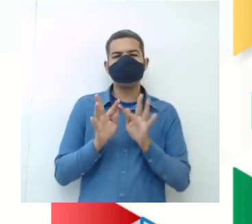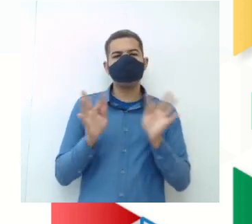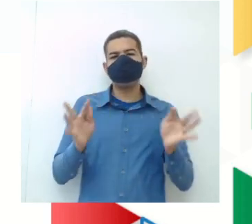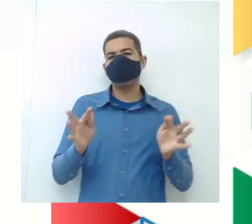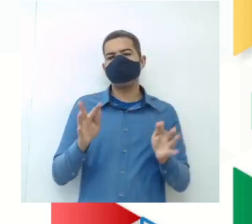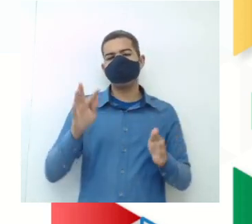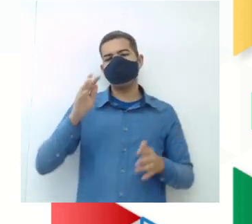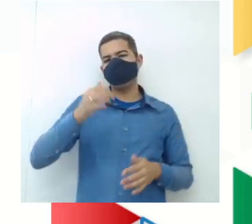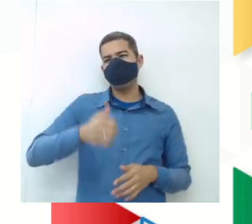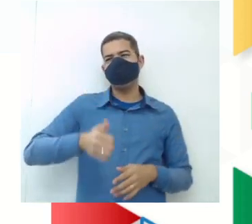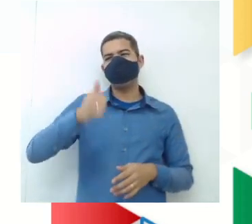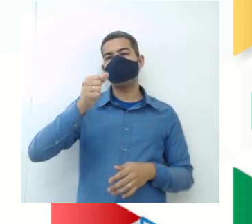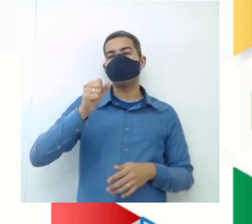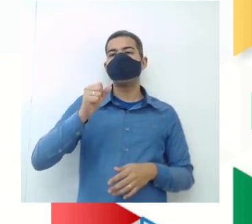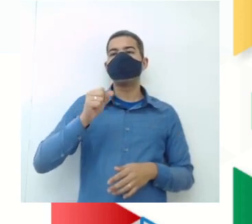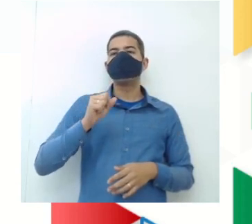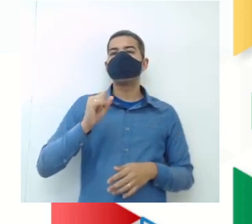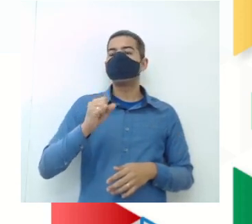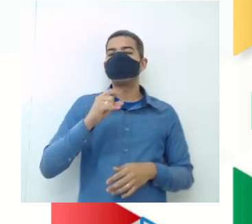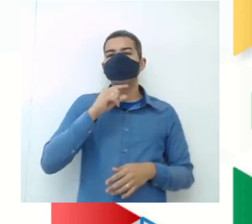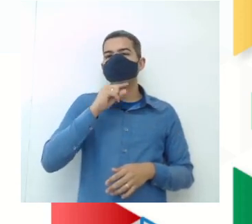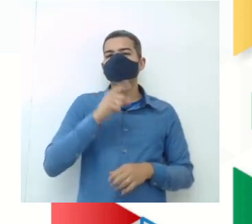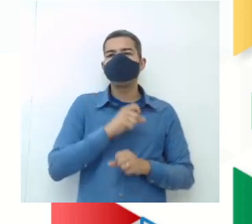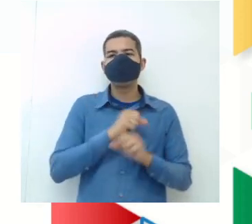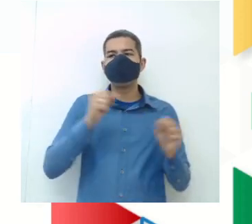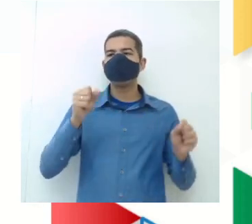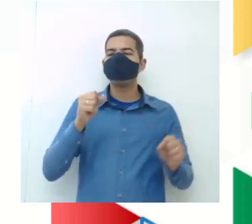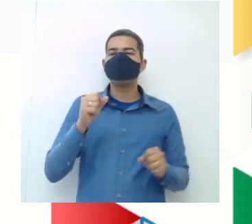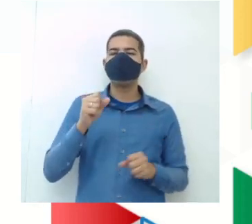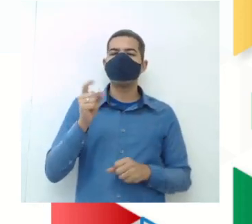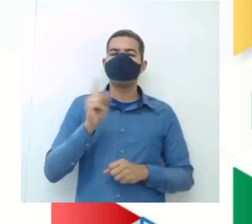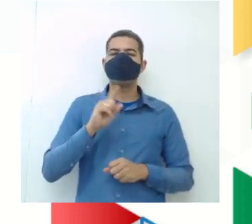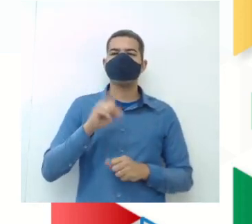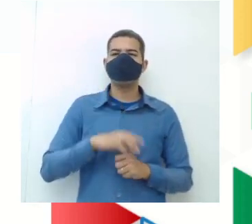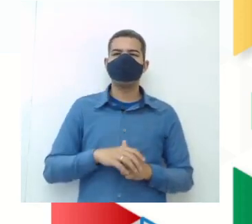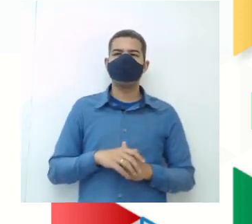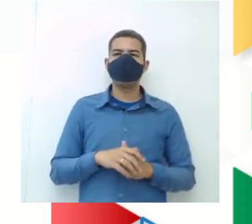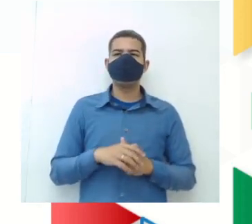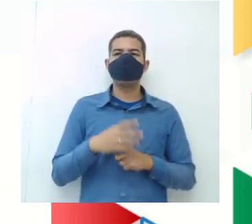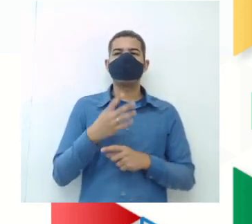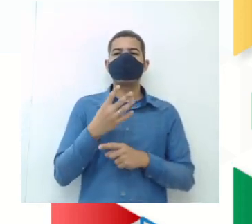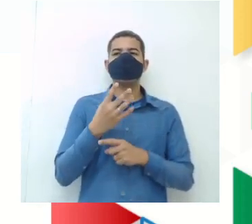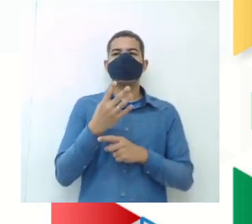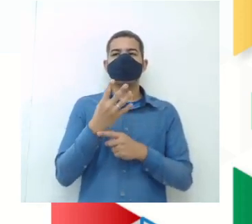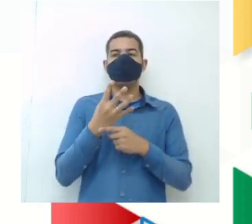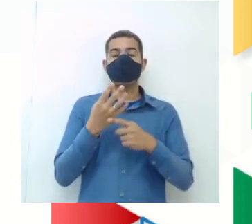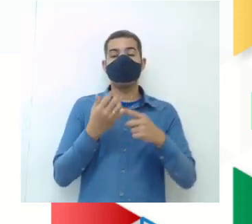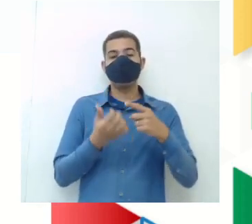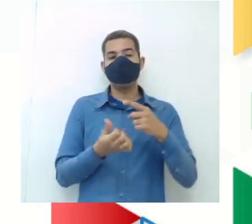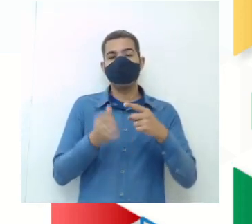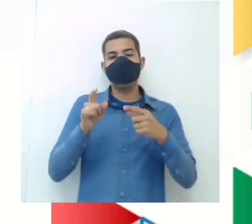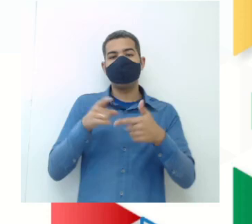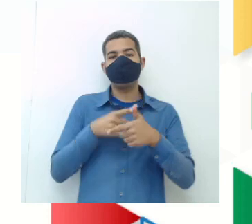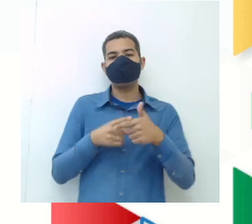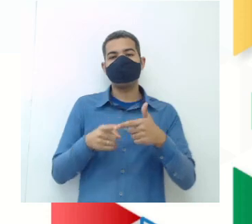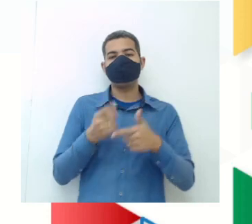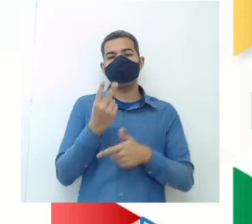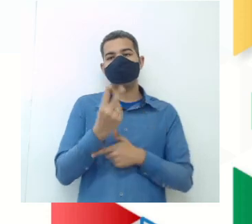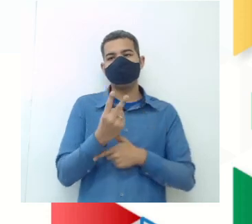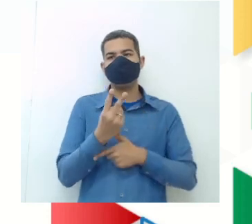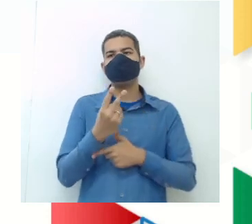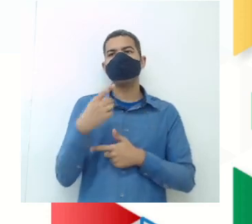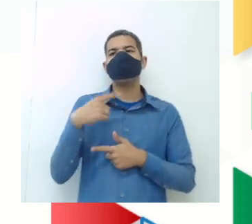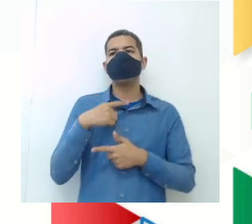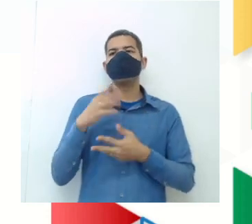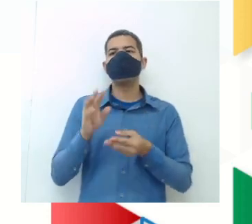não simplifique se não for possível, tá bom? 4 é dividido por 2 e 6 é dividido por 2. Então, vamos simplificar